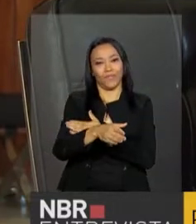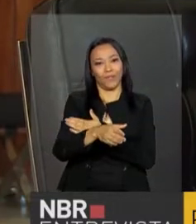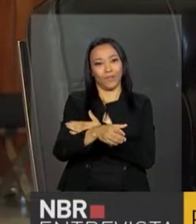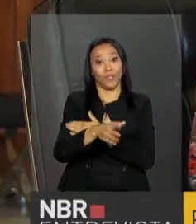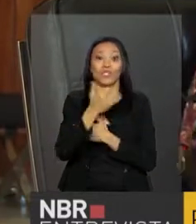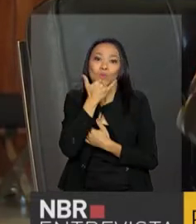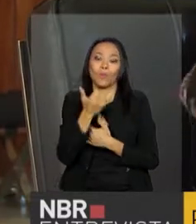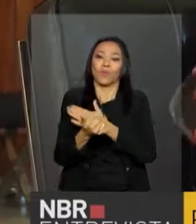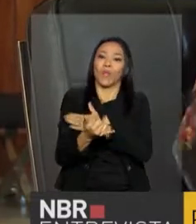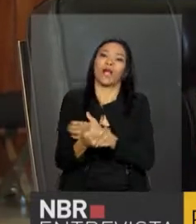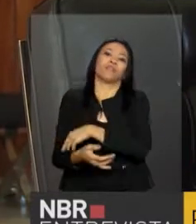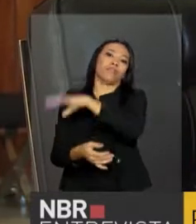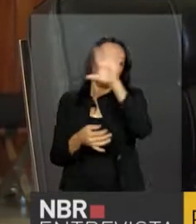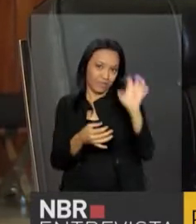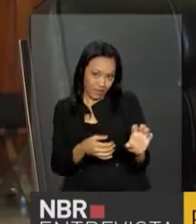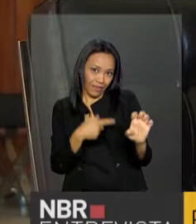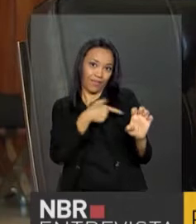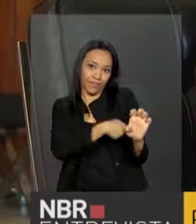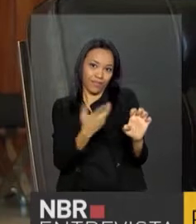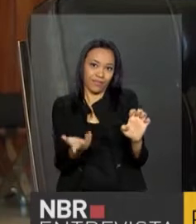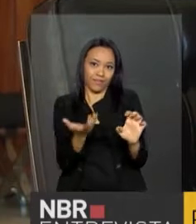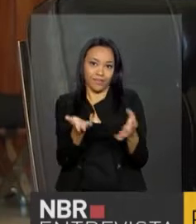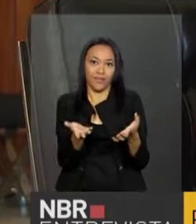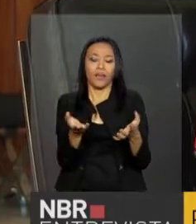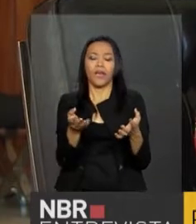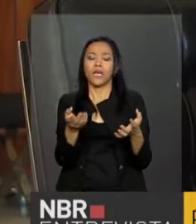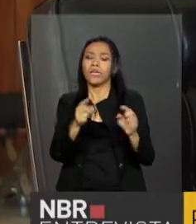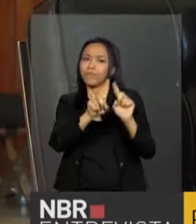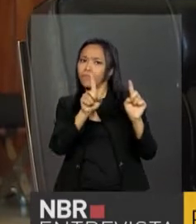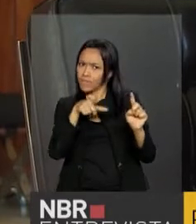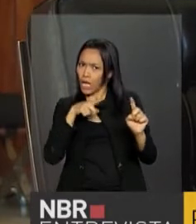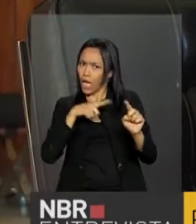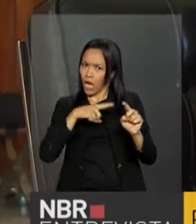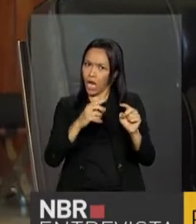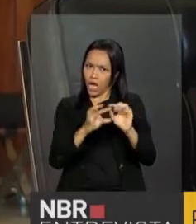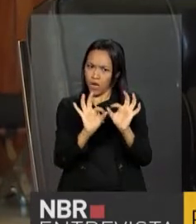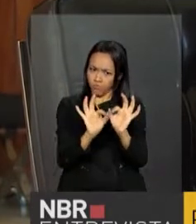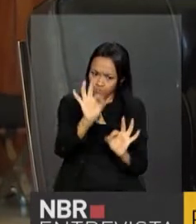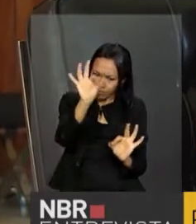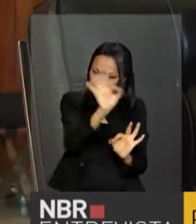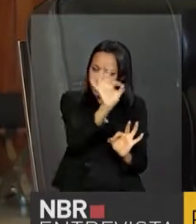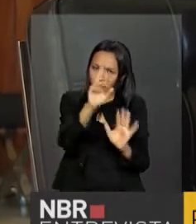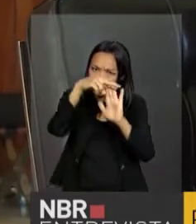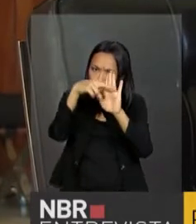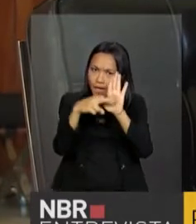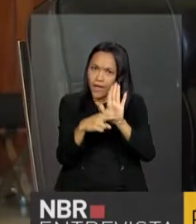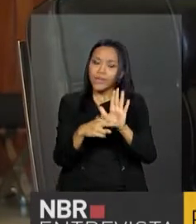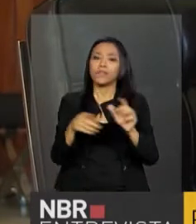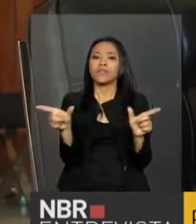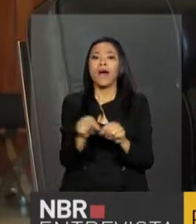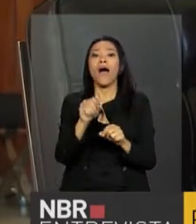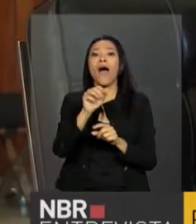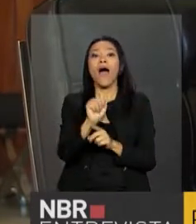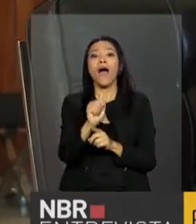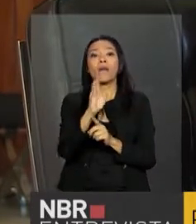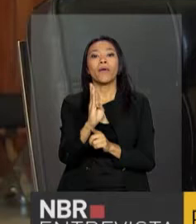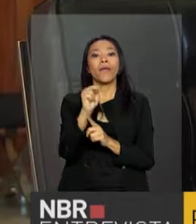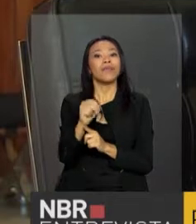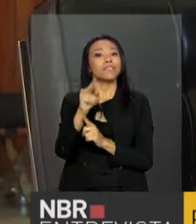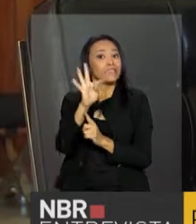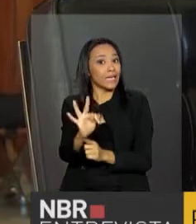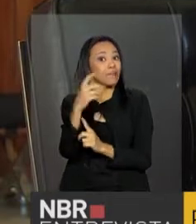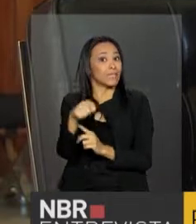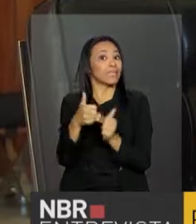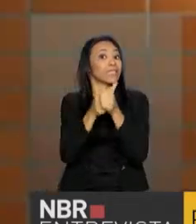desculpa, do lado esquerdo da tela, né, o direito nosso. E ela tem um padrão já da ABNT, que deve ser também seguido,